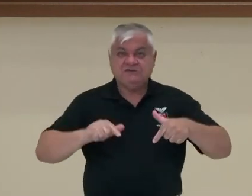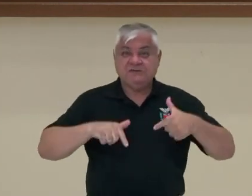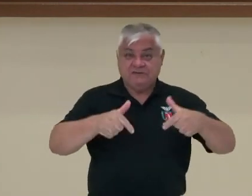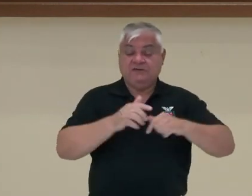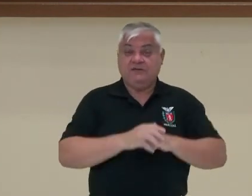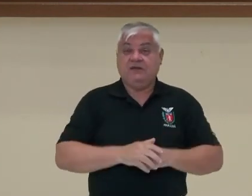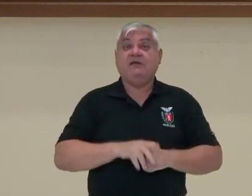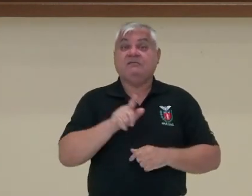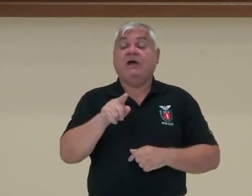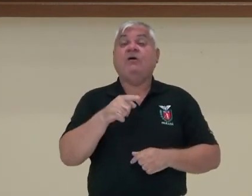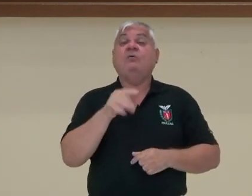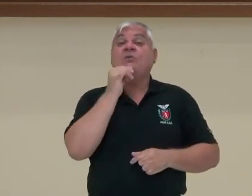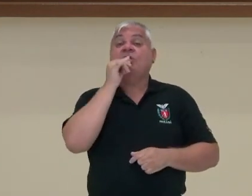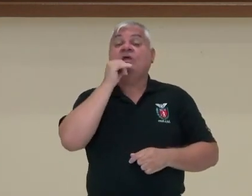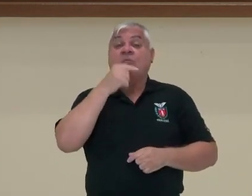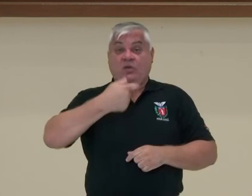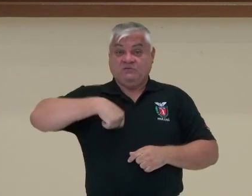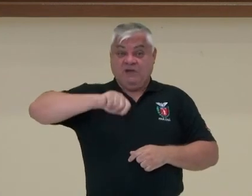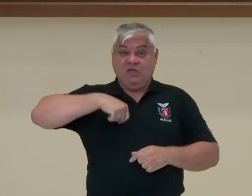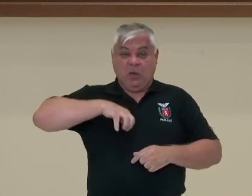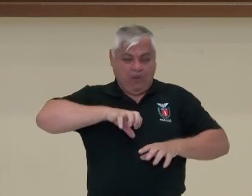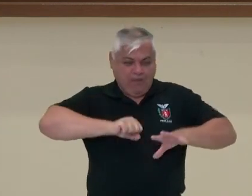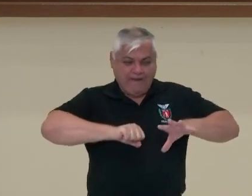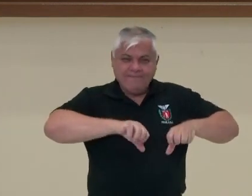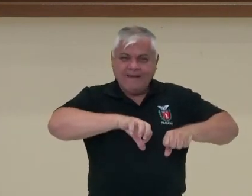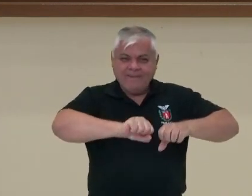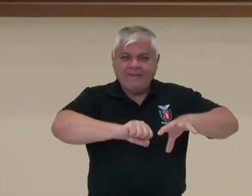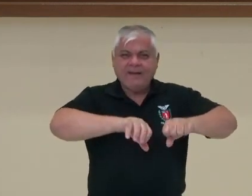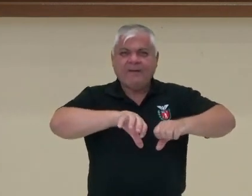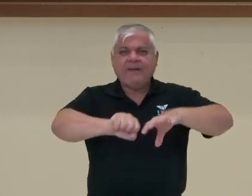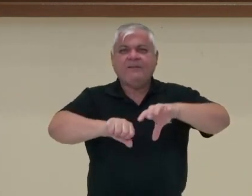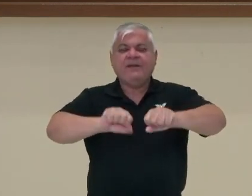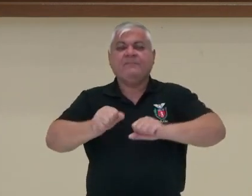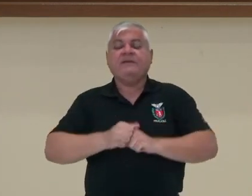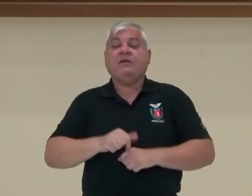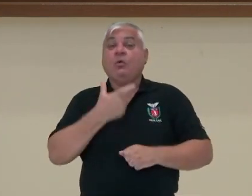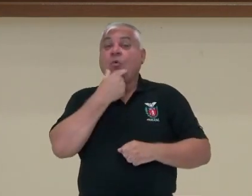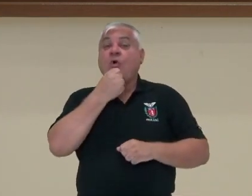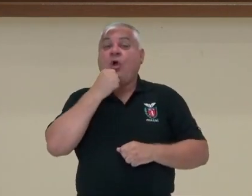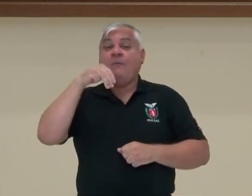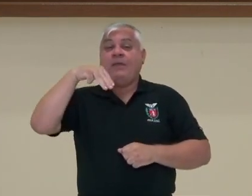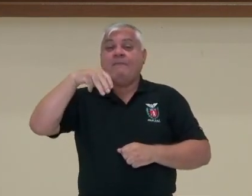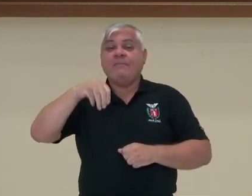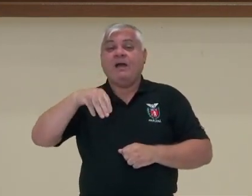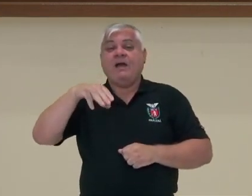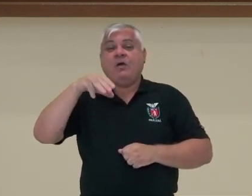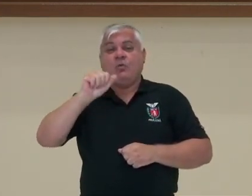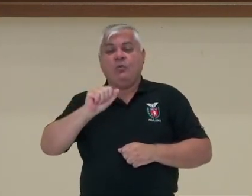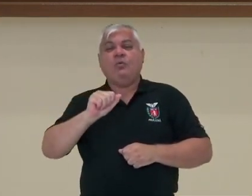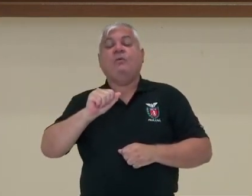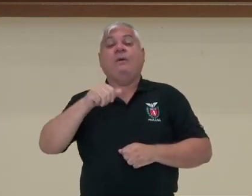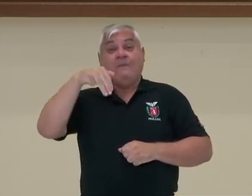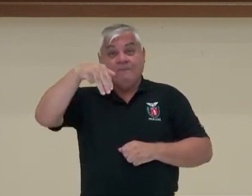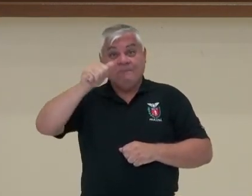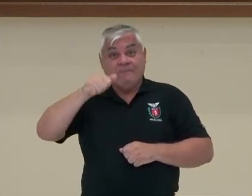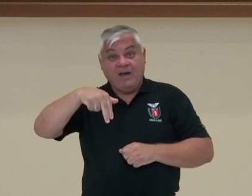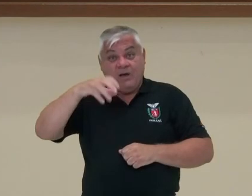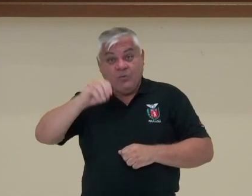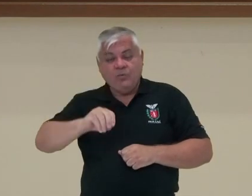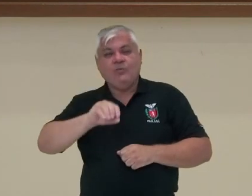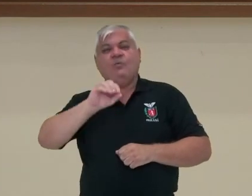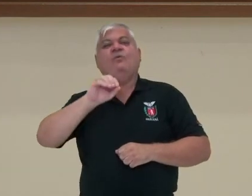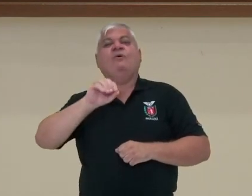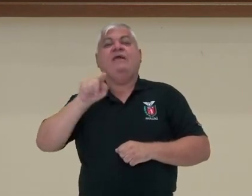que houve então a dominação espanhola, surge a figura do Manco Inca e do Túpac Amaru, que vão resistir a essa dominação,